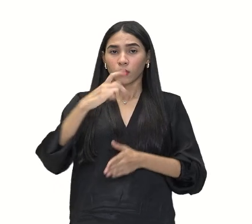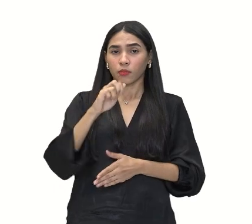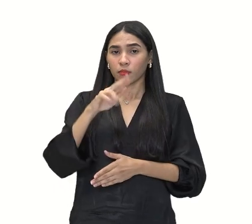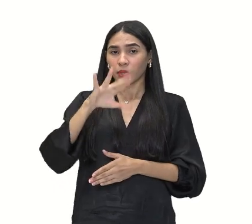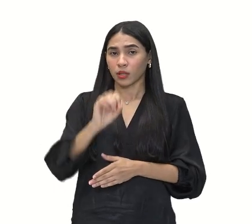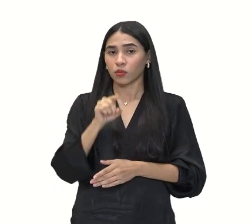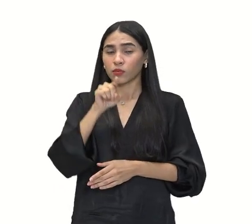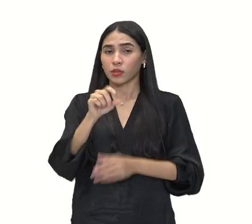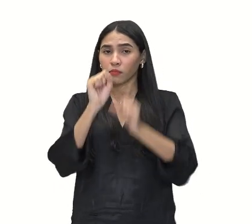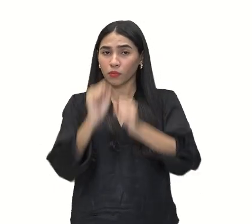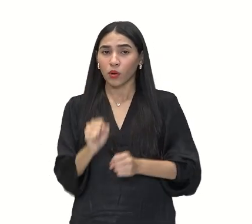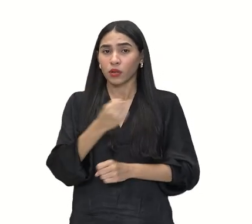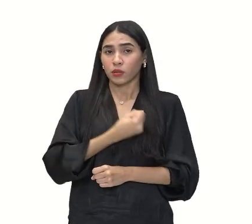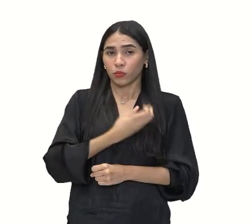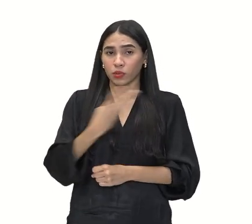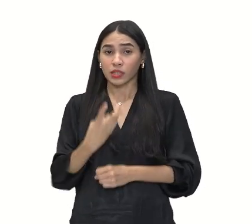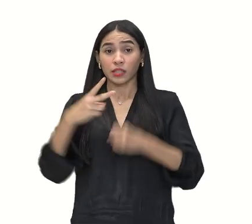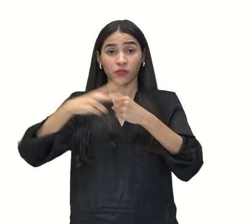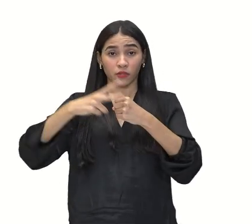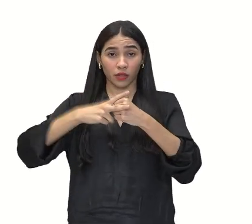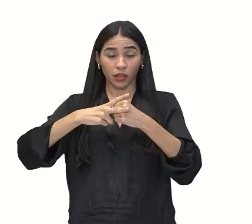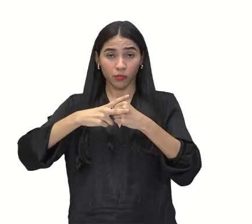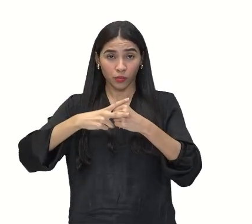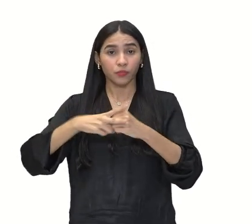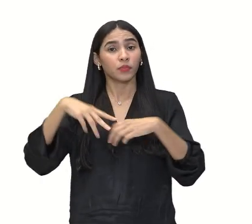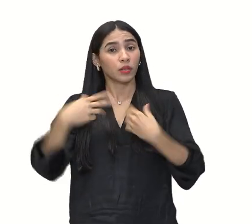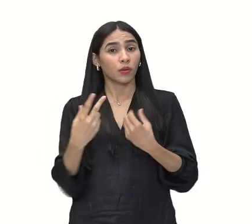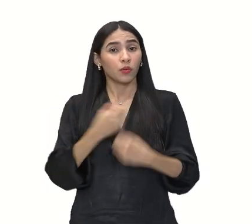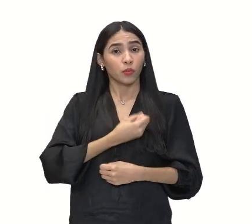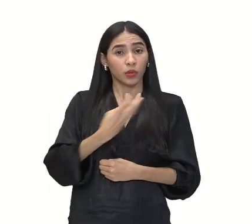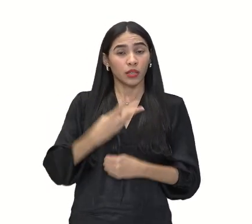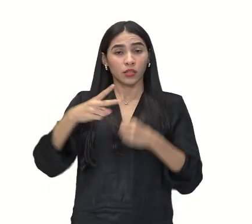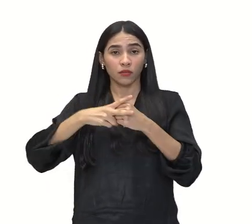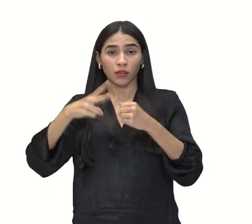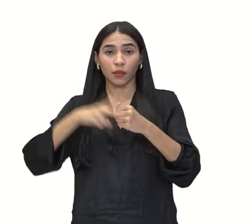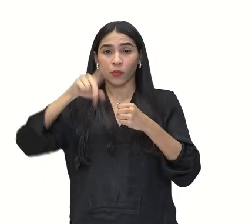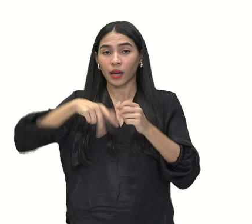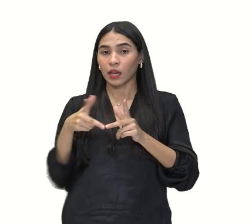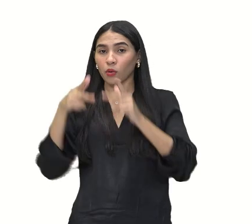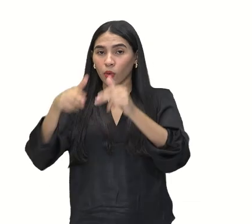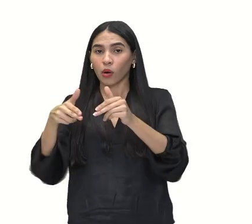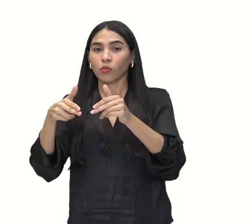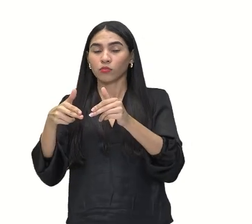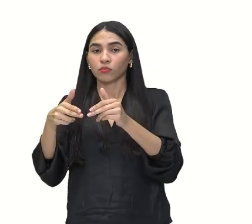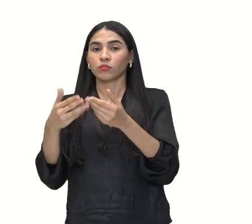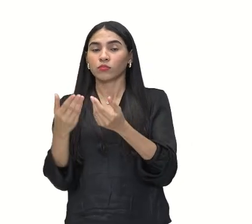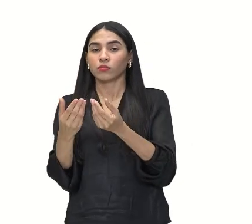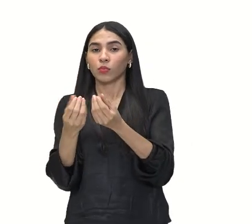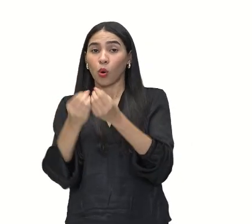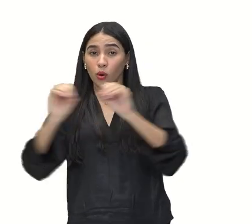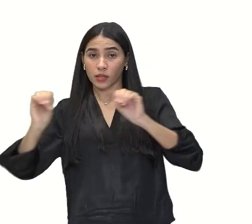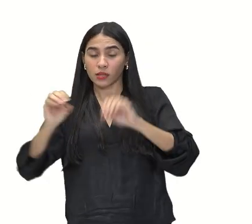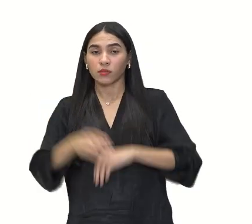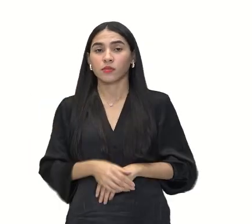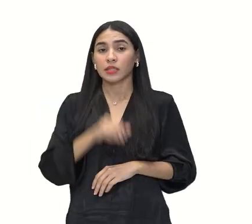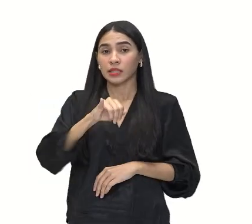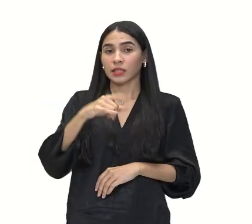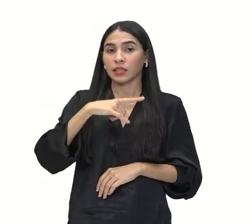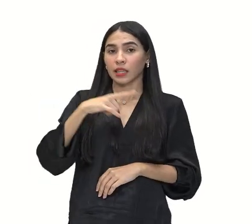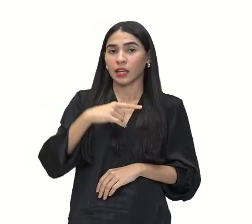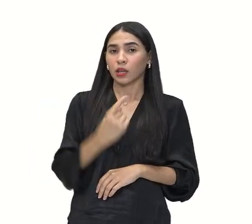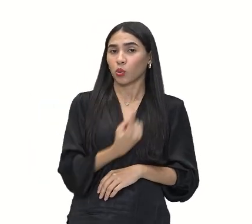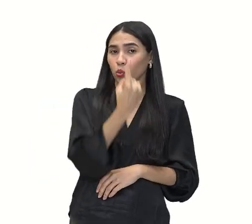verificar a quantidade de verbos. A quantidade de verbos é igual ao número de orações. Então, se eu tenho apenas